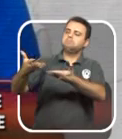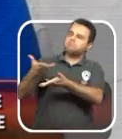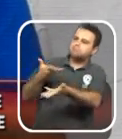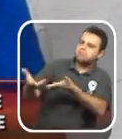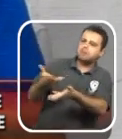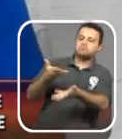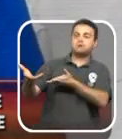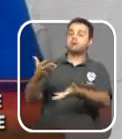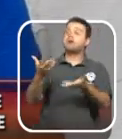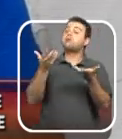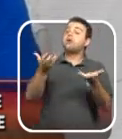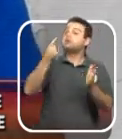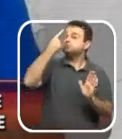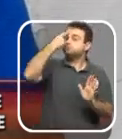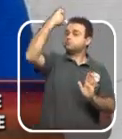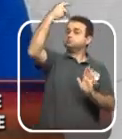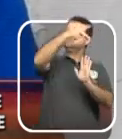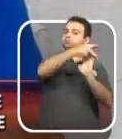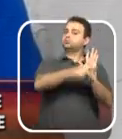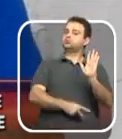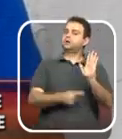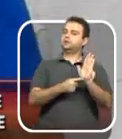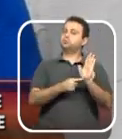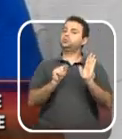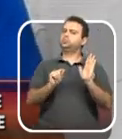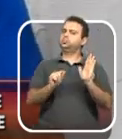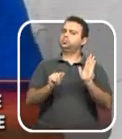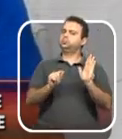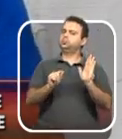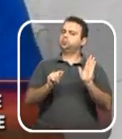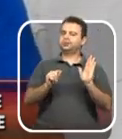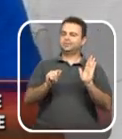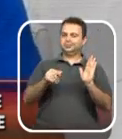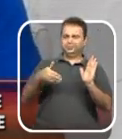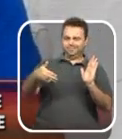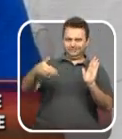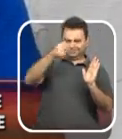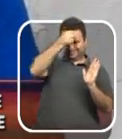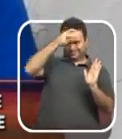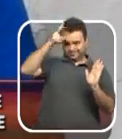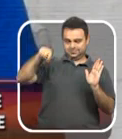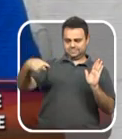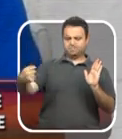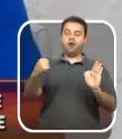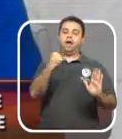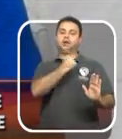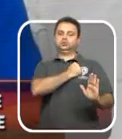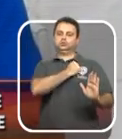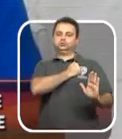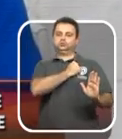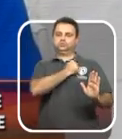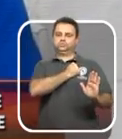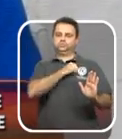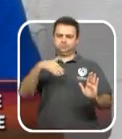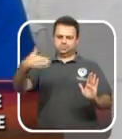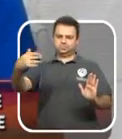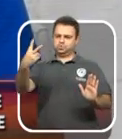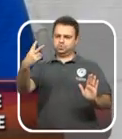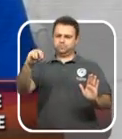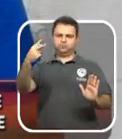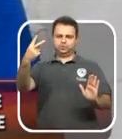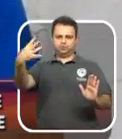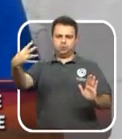uma proposta de caminhar juntos. E é isso, eu quero ajudar a construir um projeto, pensando na era pós-Edinho, né? O